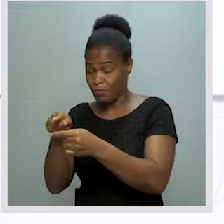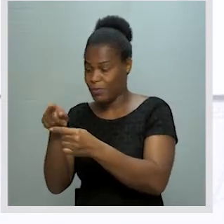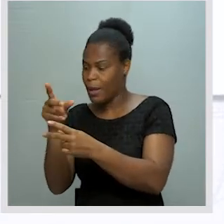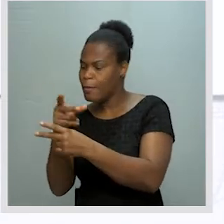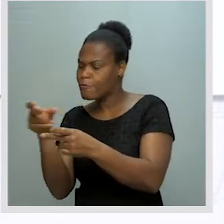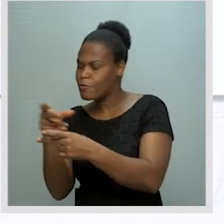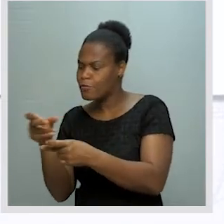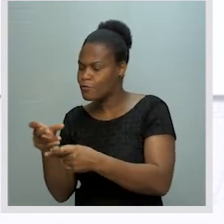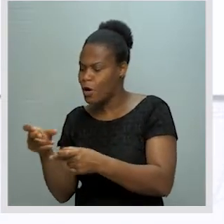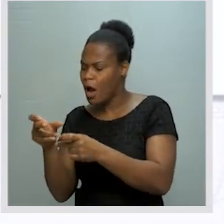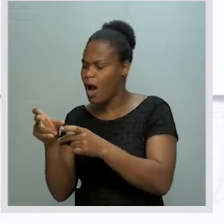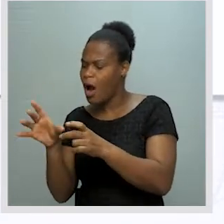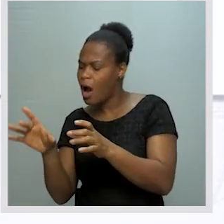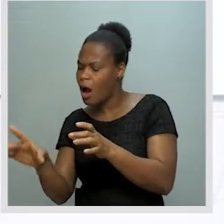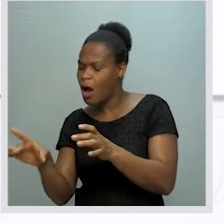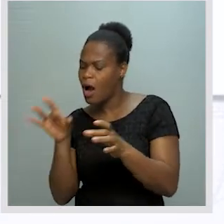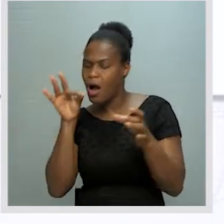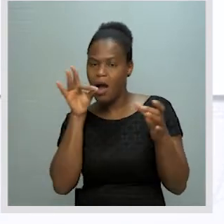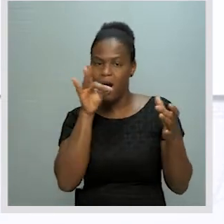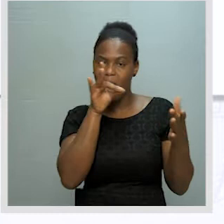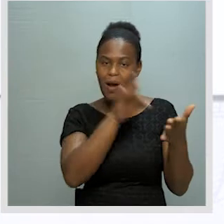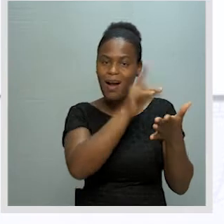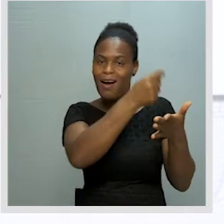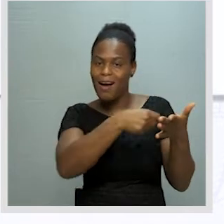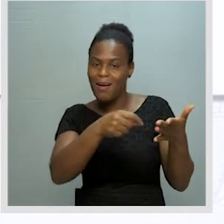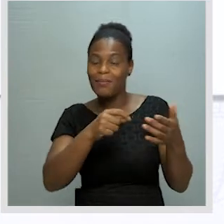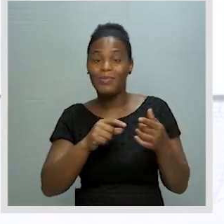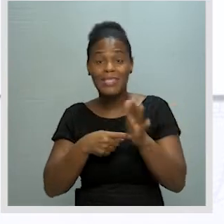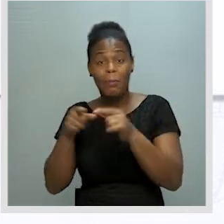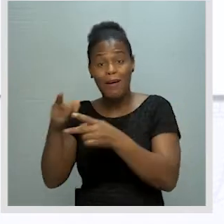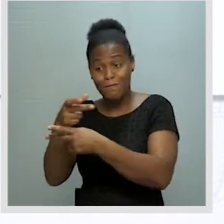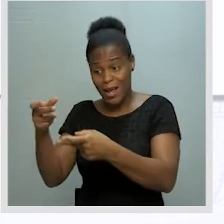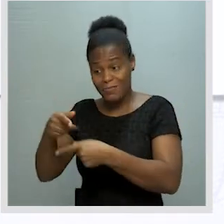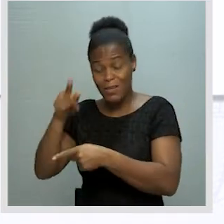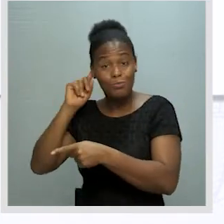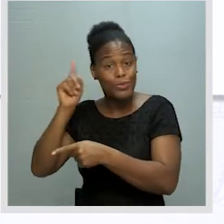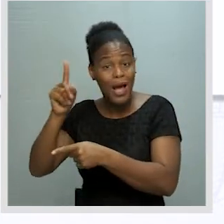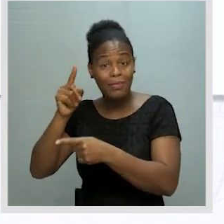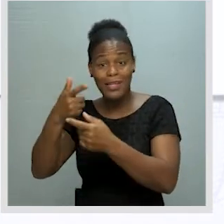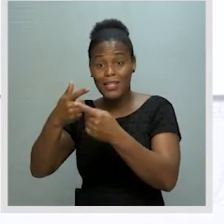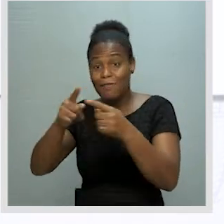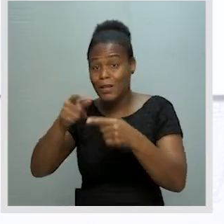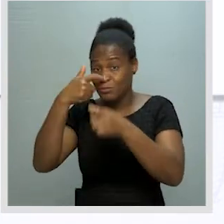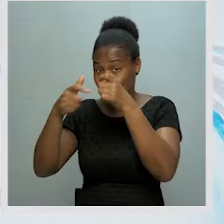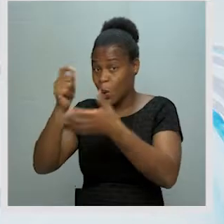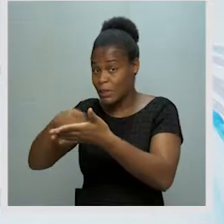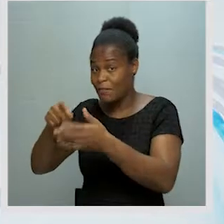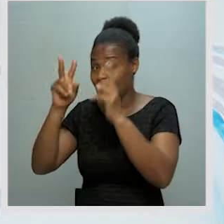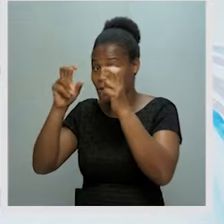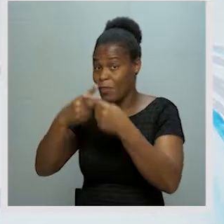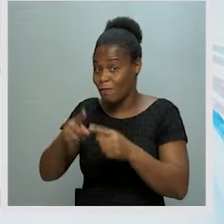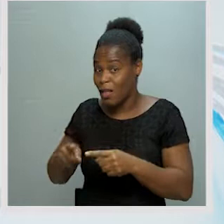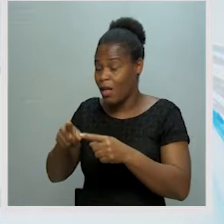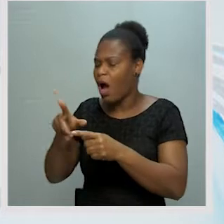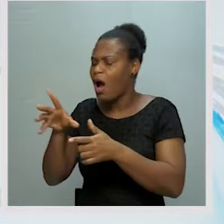organização ou anotações de frases importantes ditas por diferentes autores sobre determinado assunto. E acho que isso